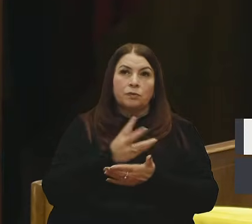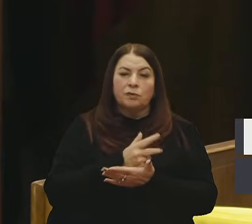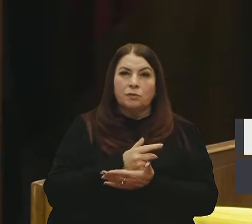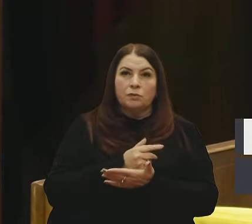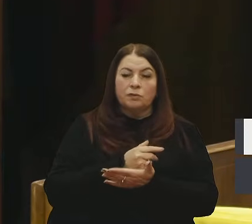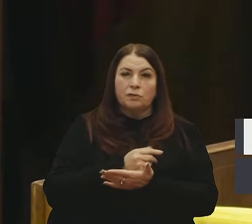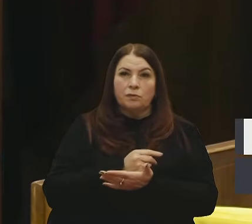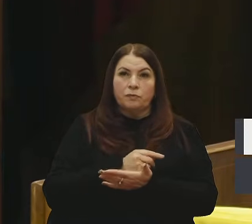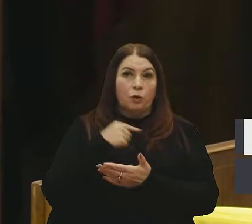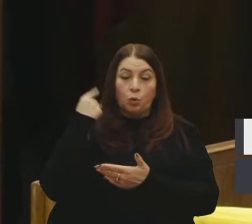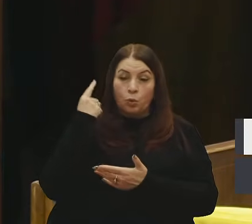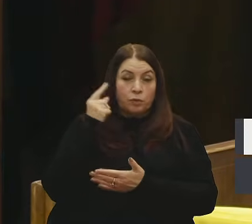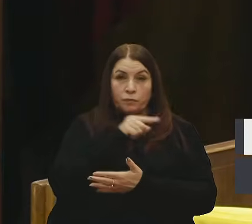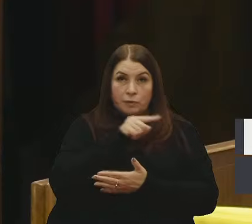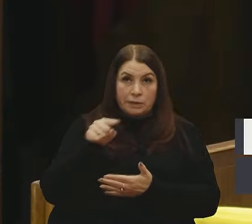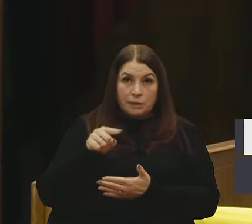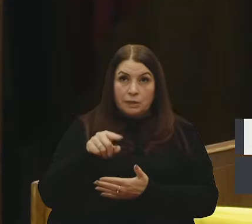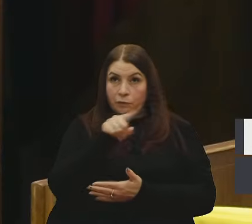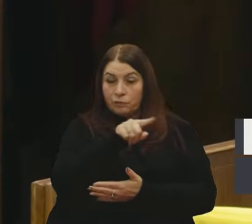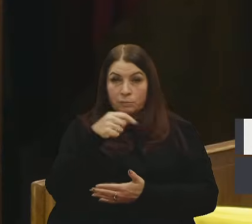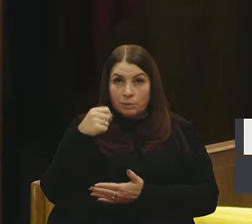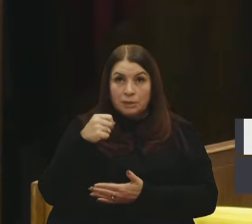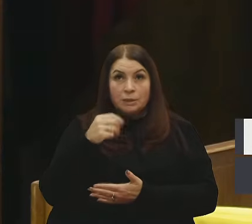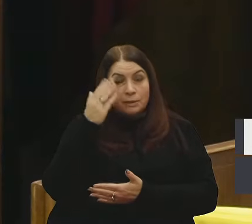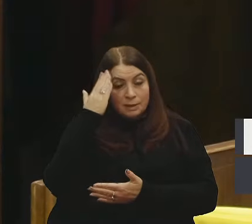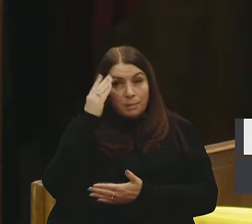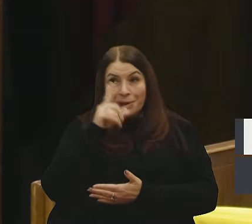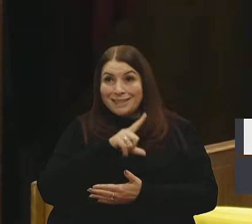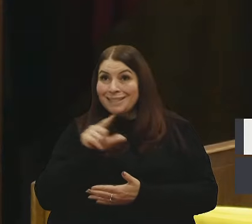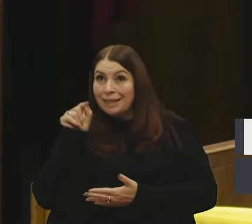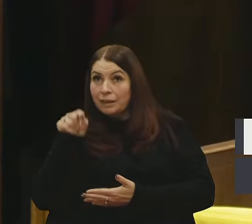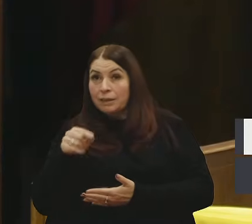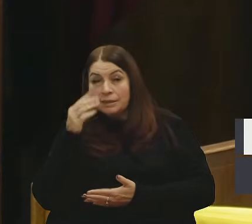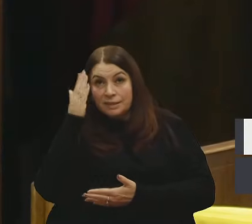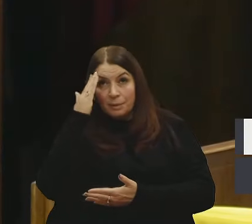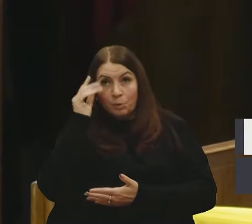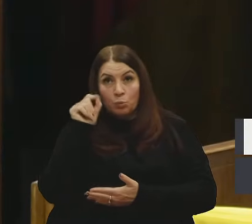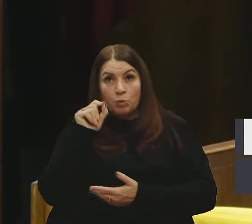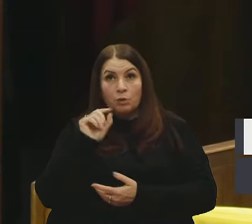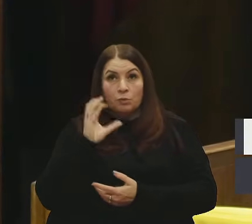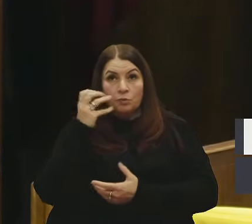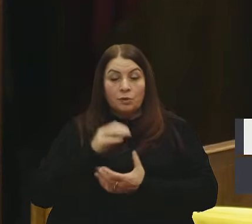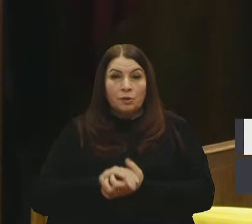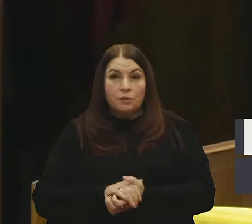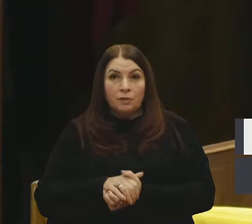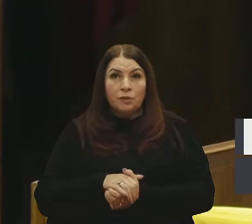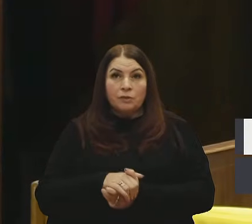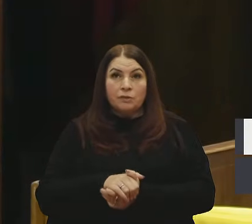enlouquecer vocês, mas eu vou dar o que vocês precisam para sair daqui sabendo o que está acontecendo.